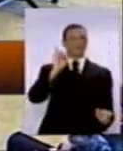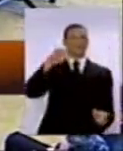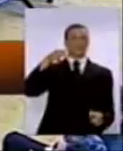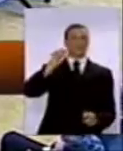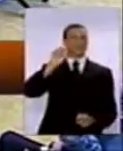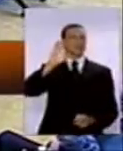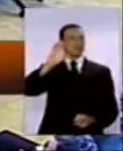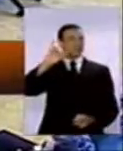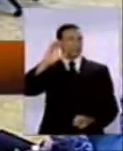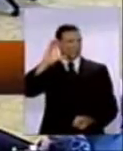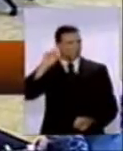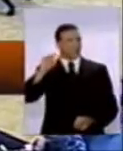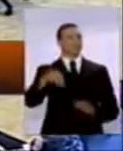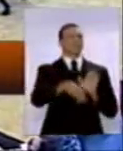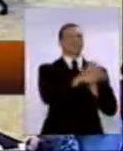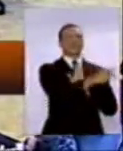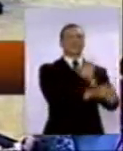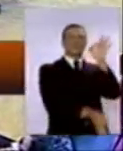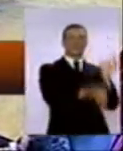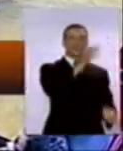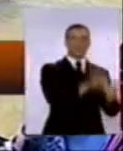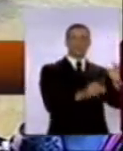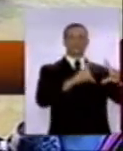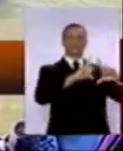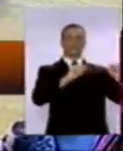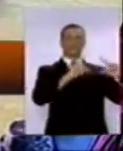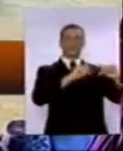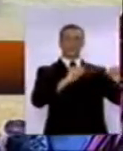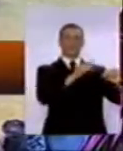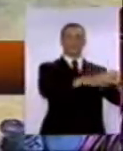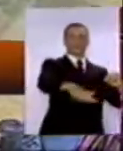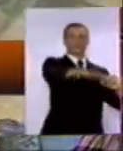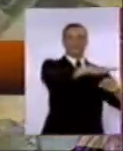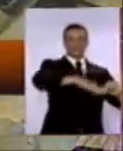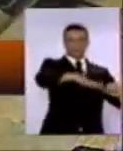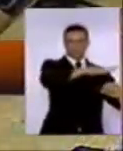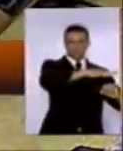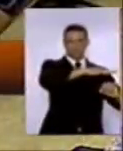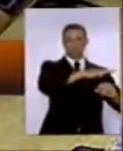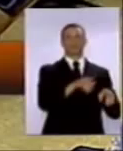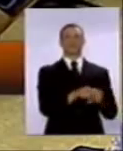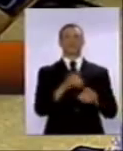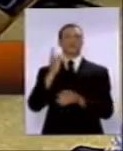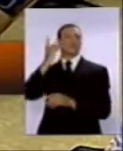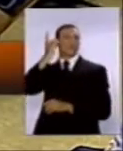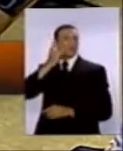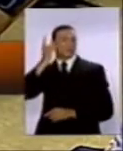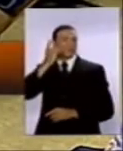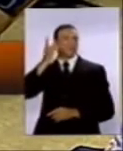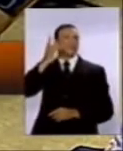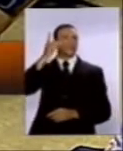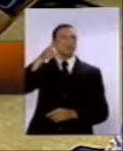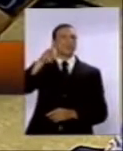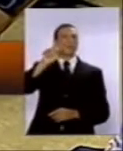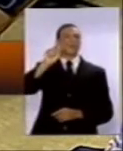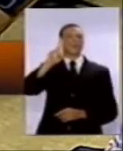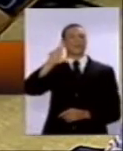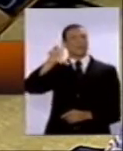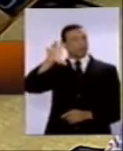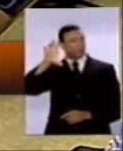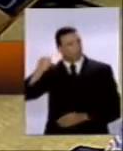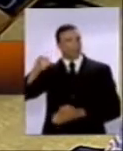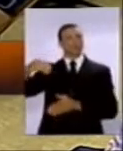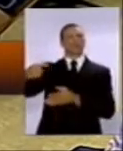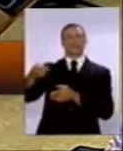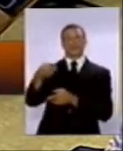geral do tribunal de justiça do tribunal de cissa do distrito federal e territórios o deputado paulo odone representando o presidente da